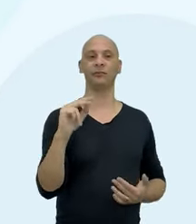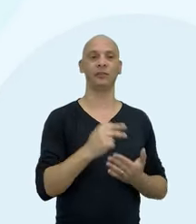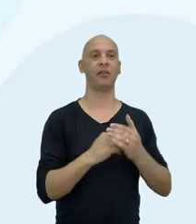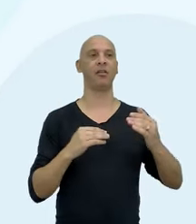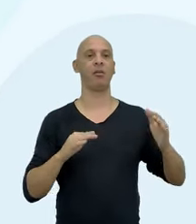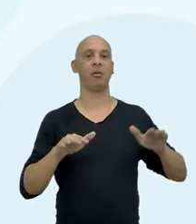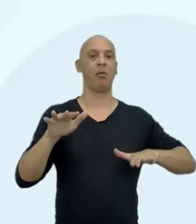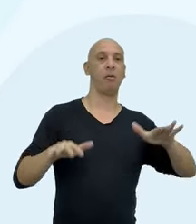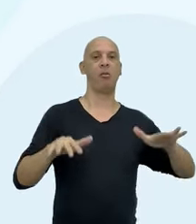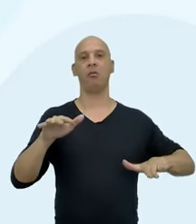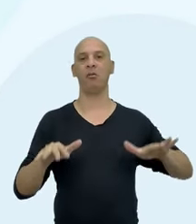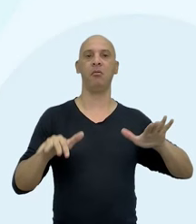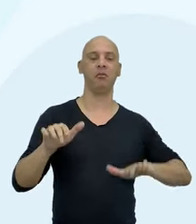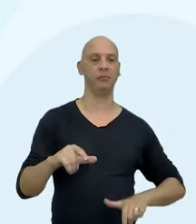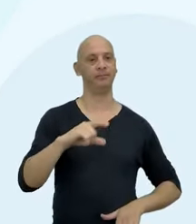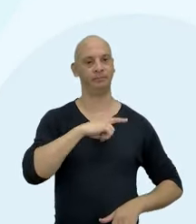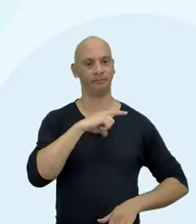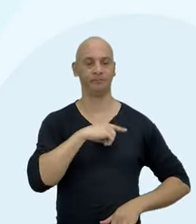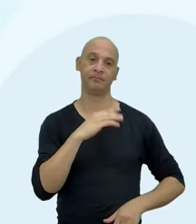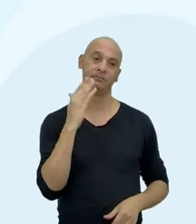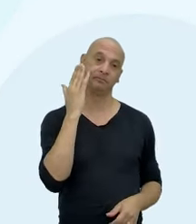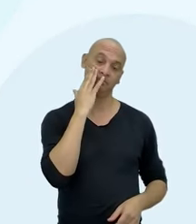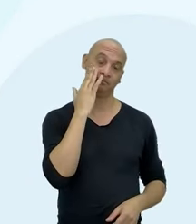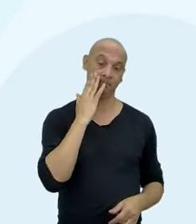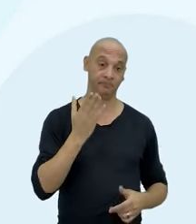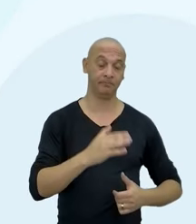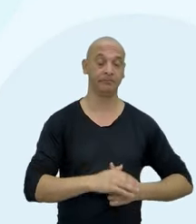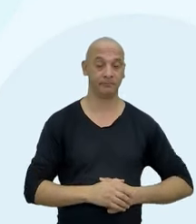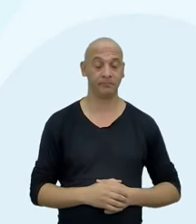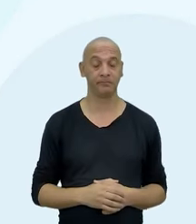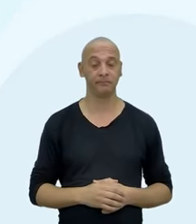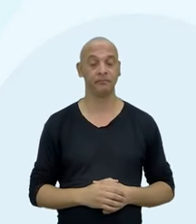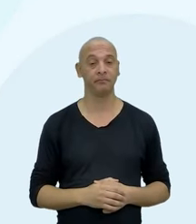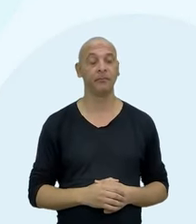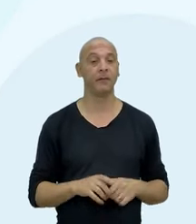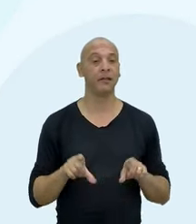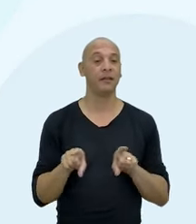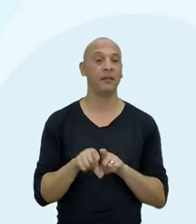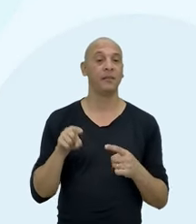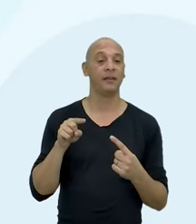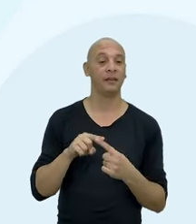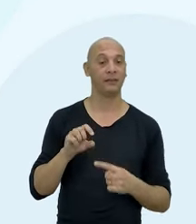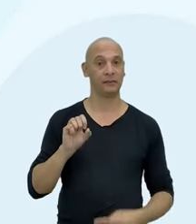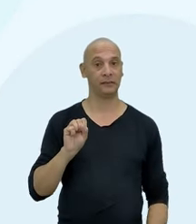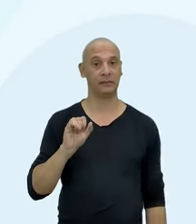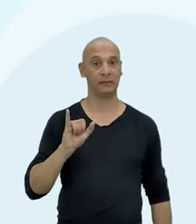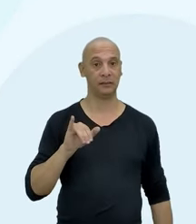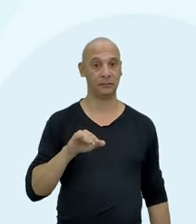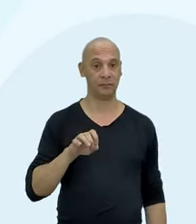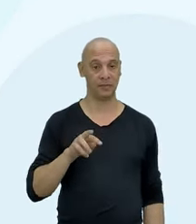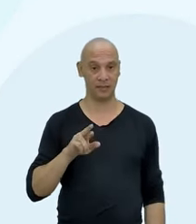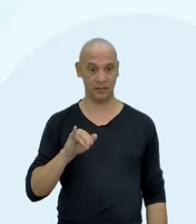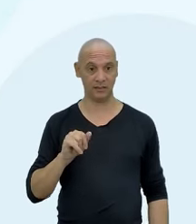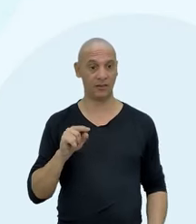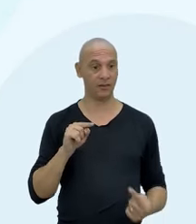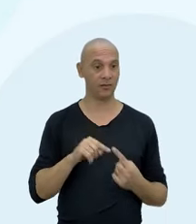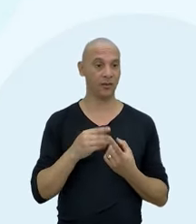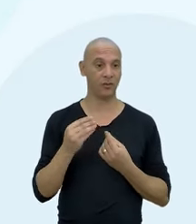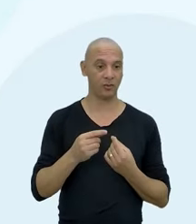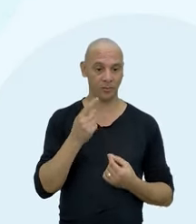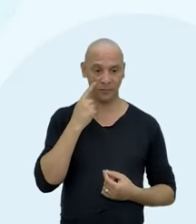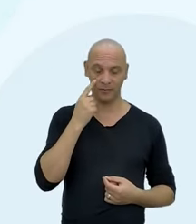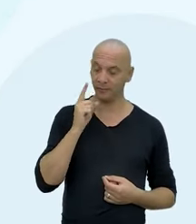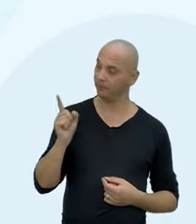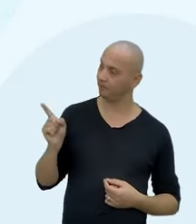moto ficar balançando na pista né não em mente a simetria de rotação a falando dos